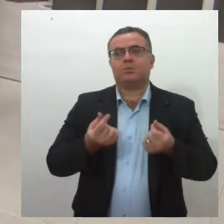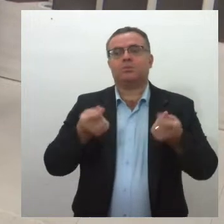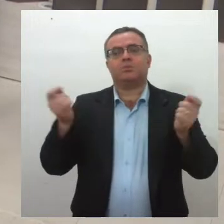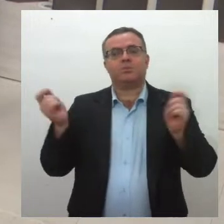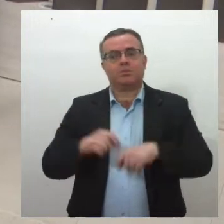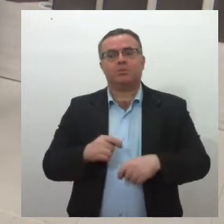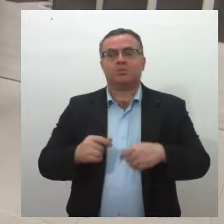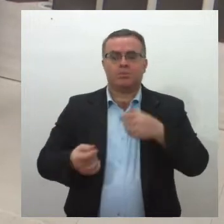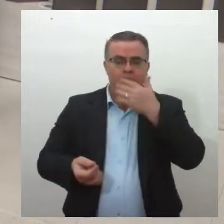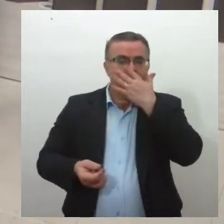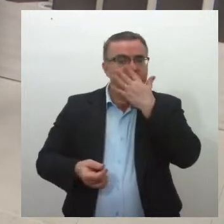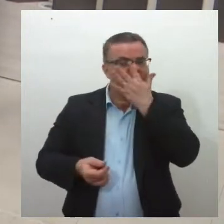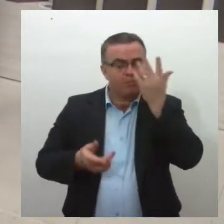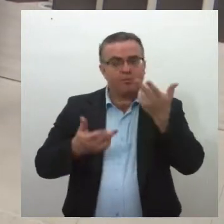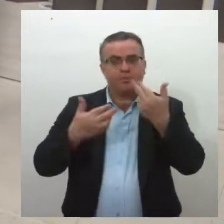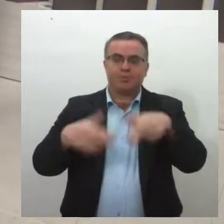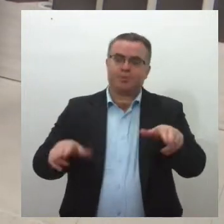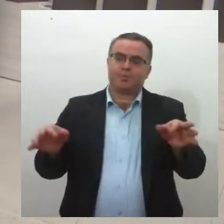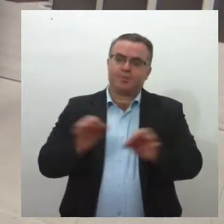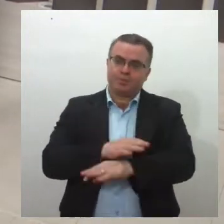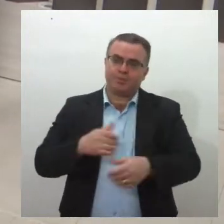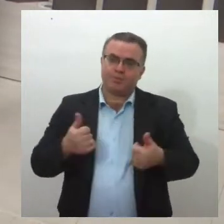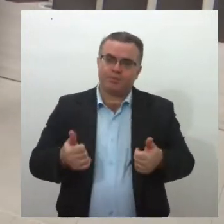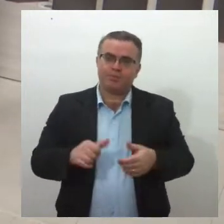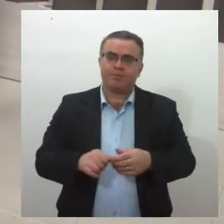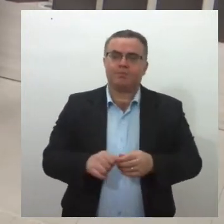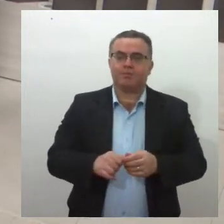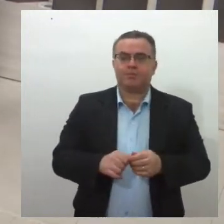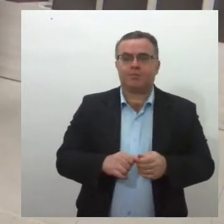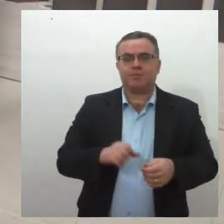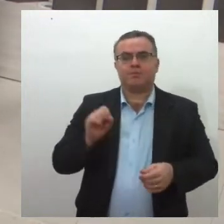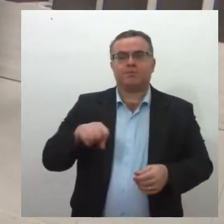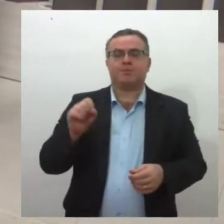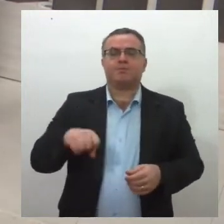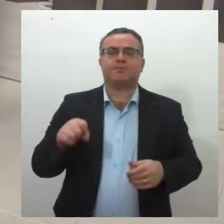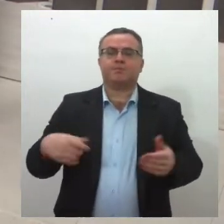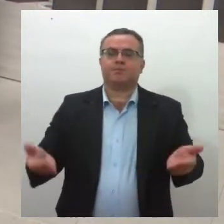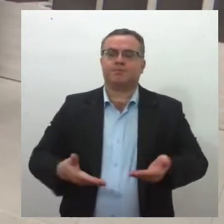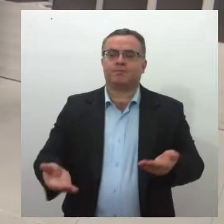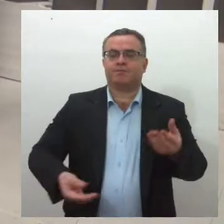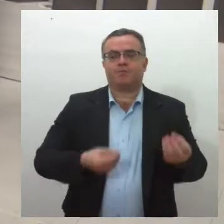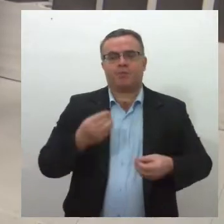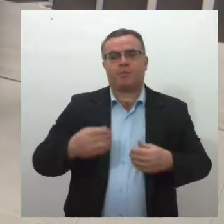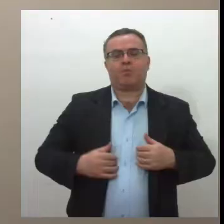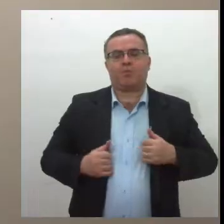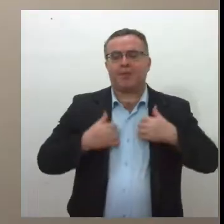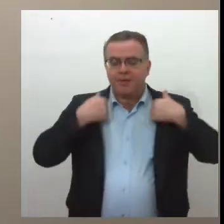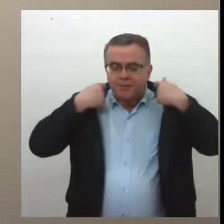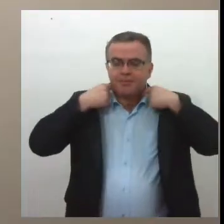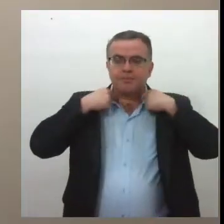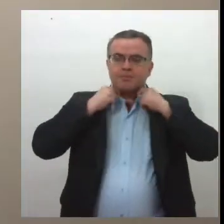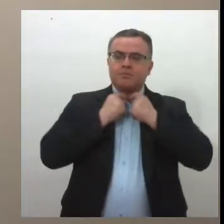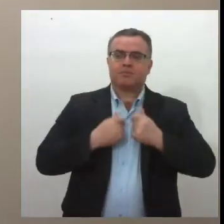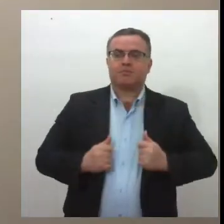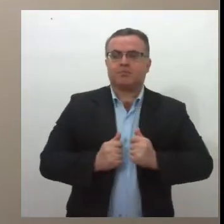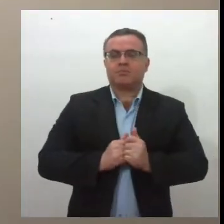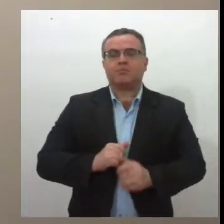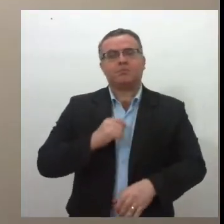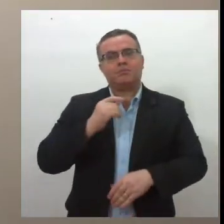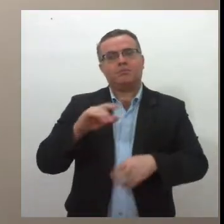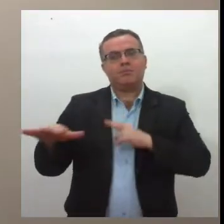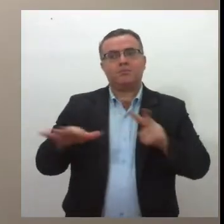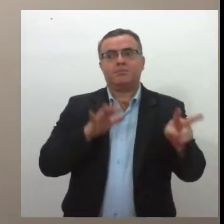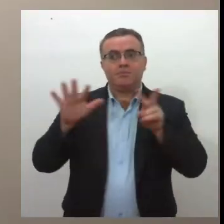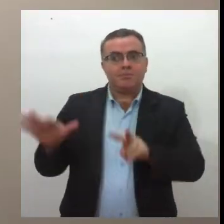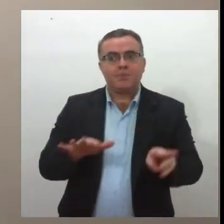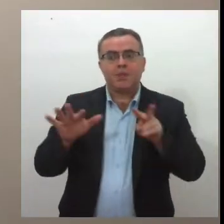né, levar até o final do mês. Sim, sim. Hoje, com os combustíveis aumentando praticamente toda semana, a energia elétrica